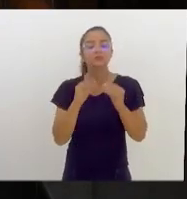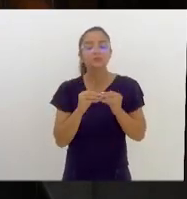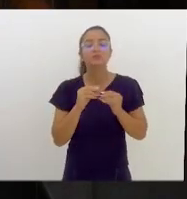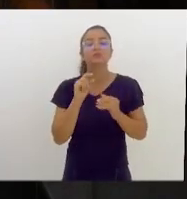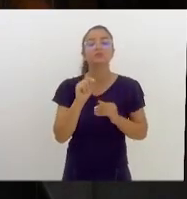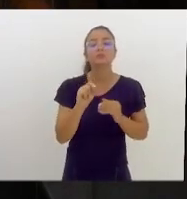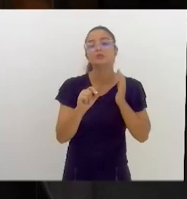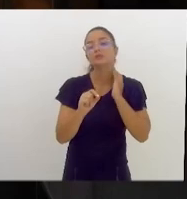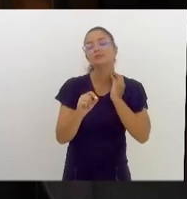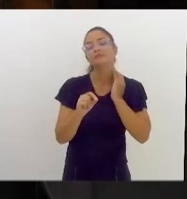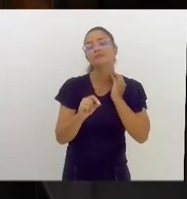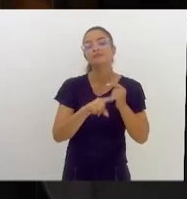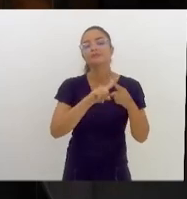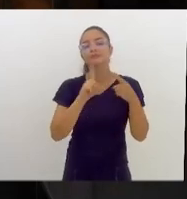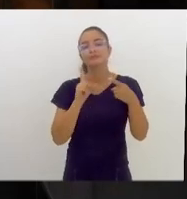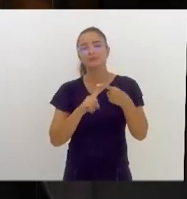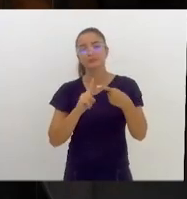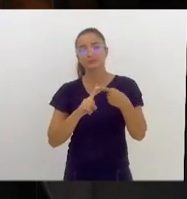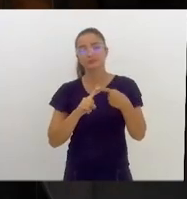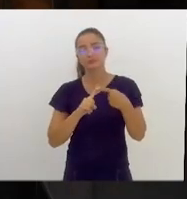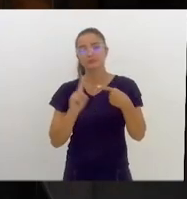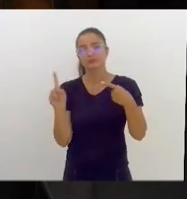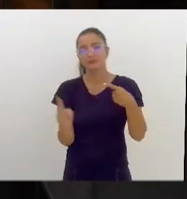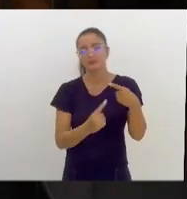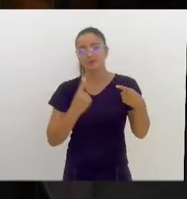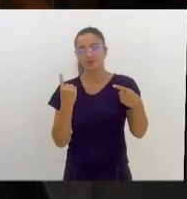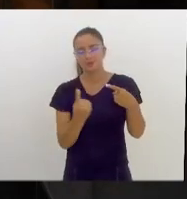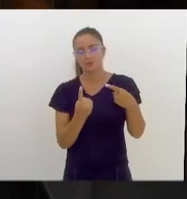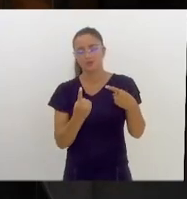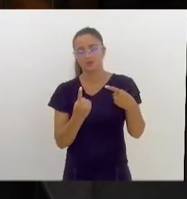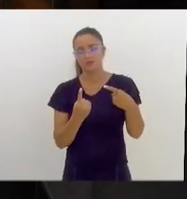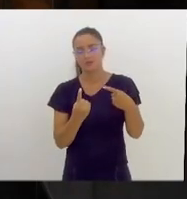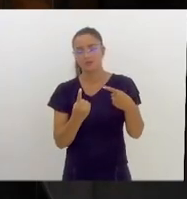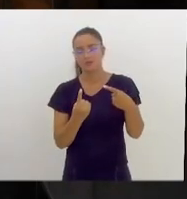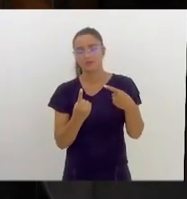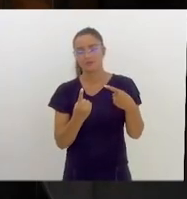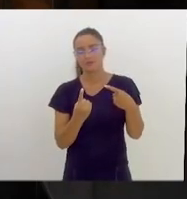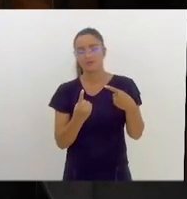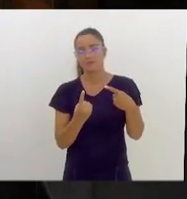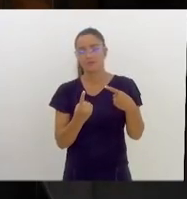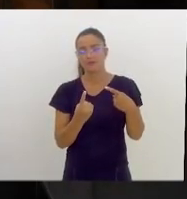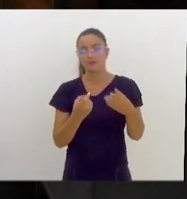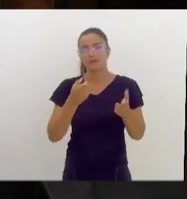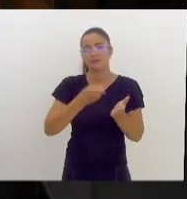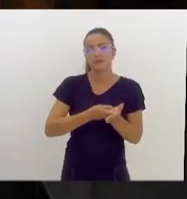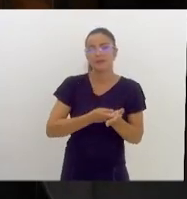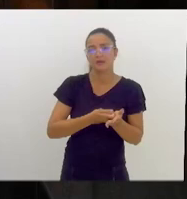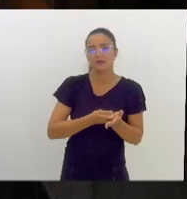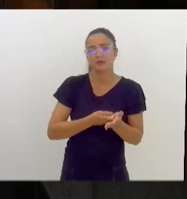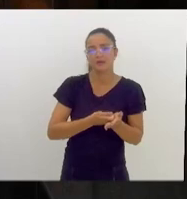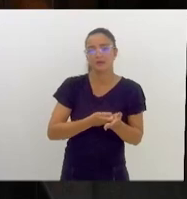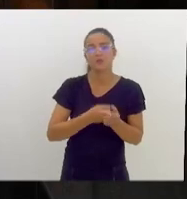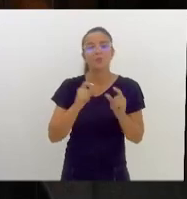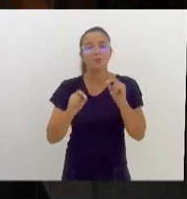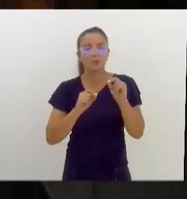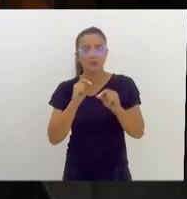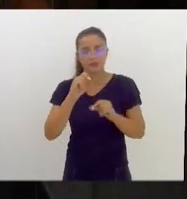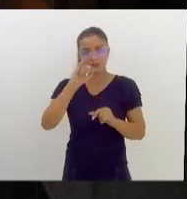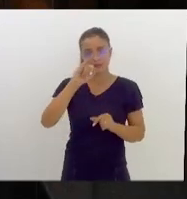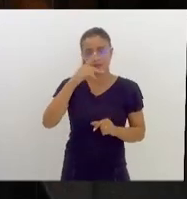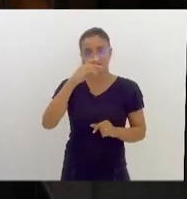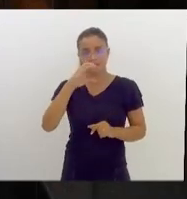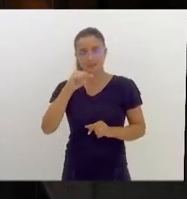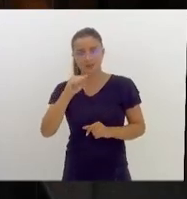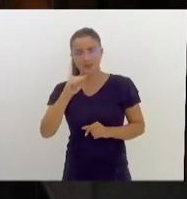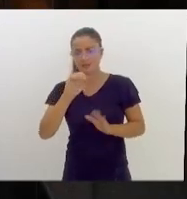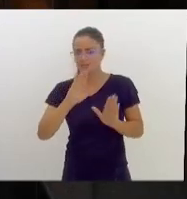só podemos pagar, no máximo, o reajustamento pelo IPCA sem